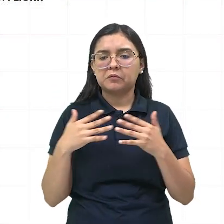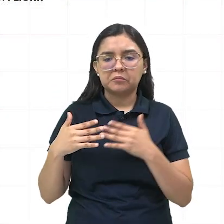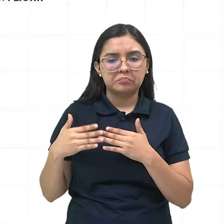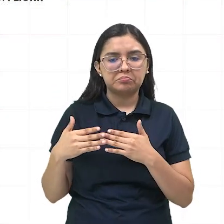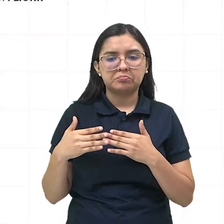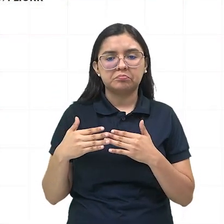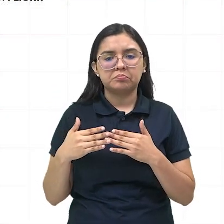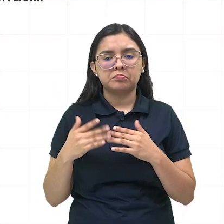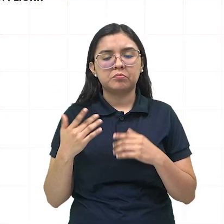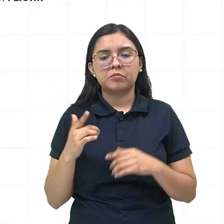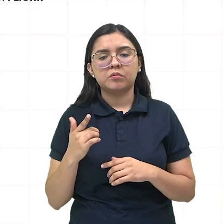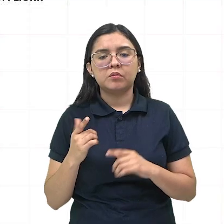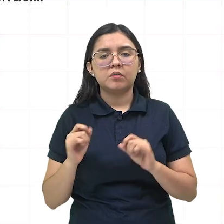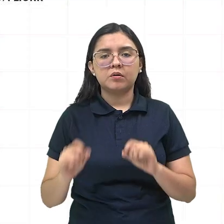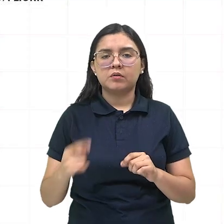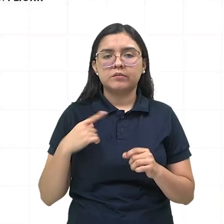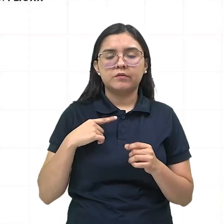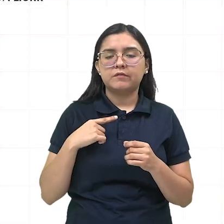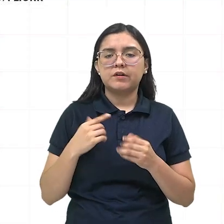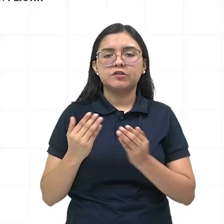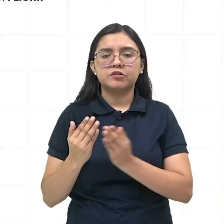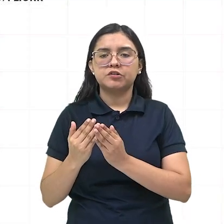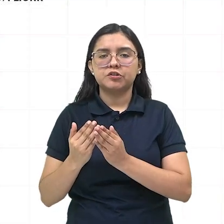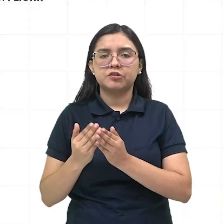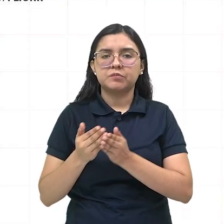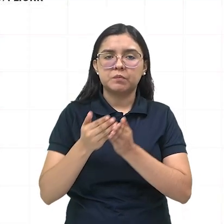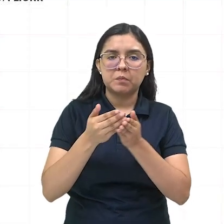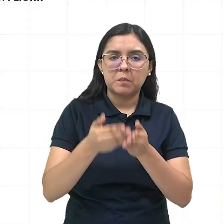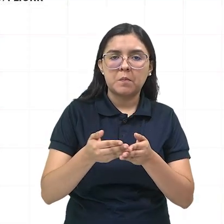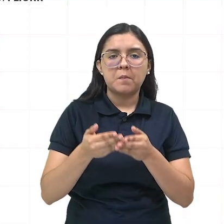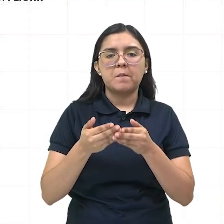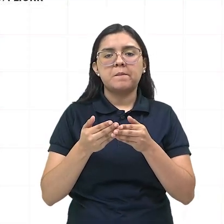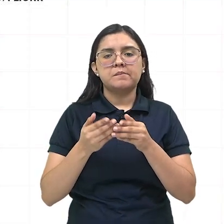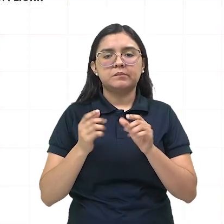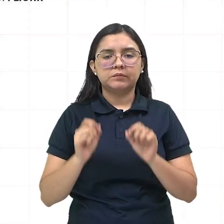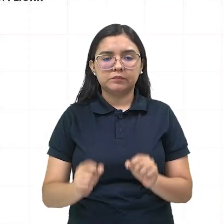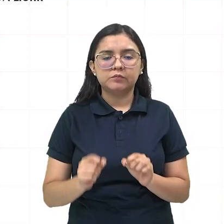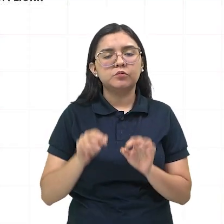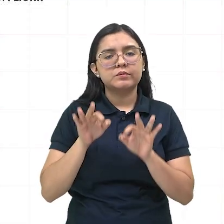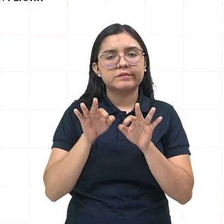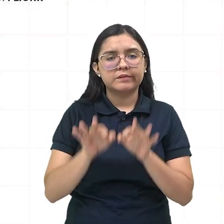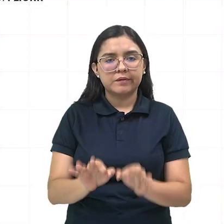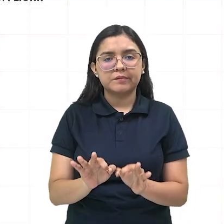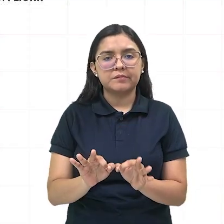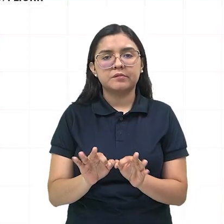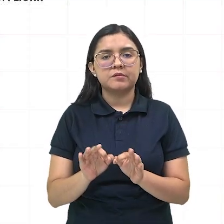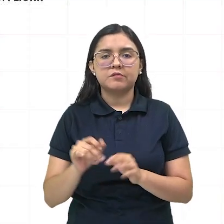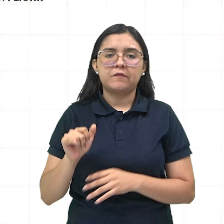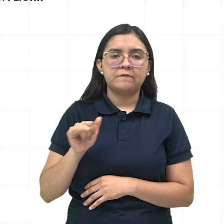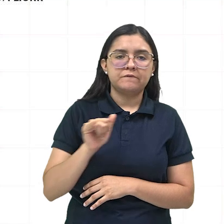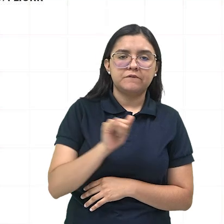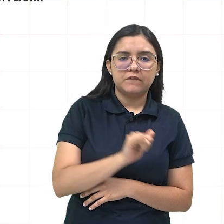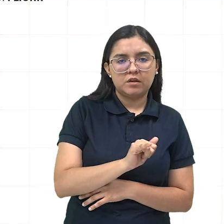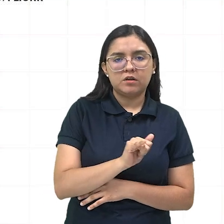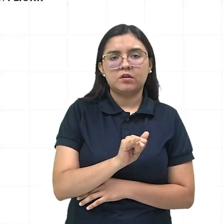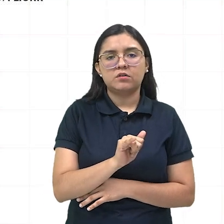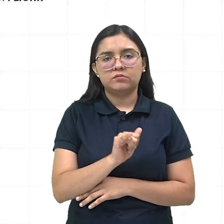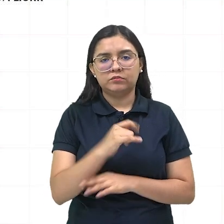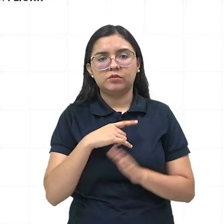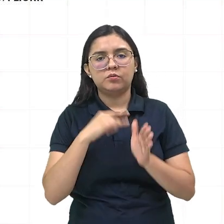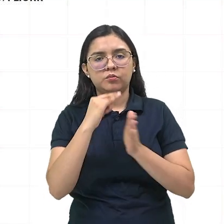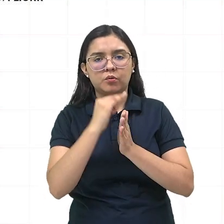forma. Não estão pegando uma passagem de barco, de navio, todo bonitinho. Não estão pegando um avião com